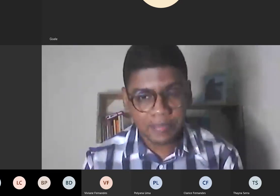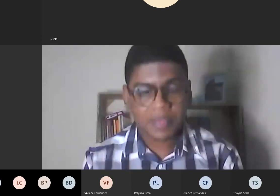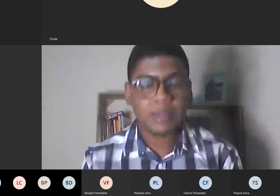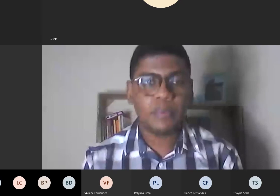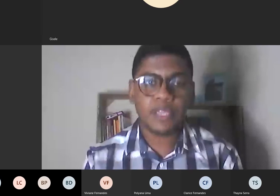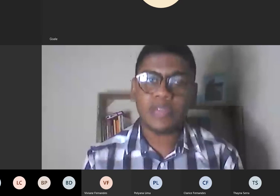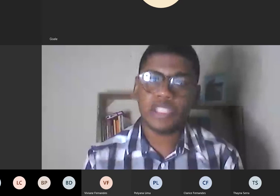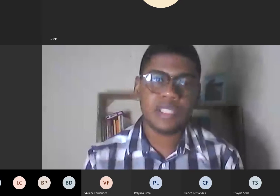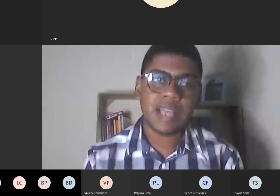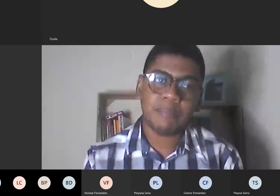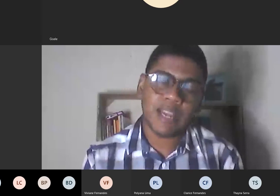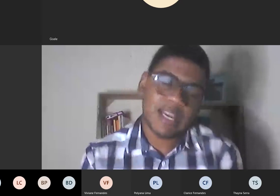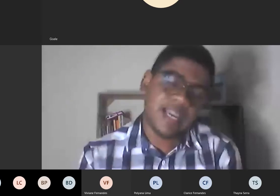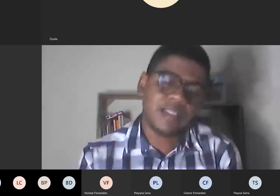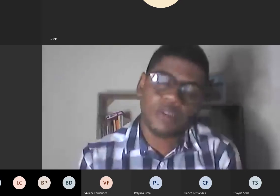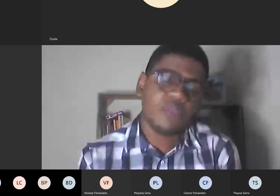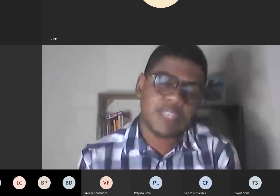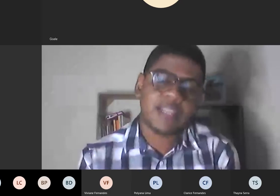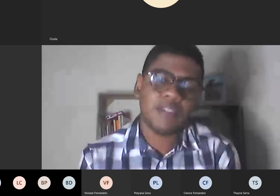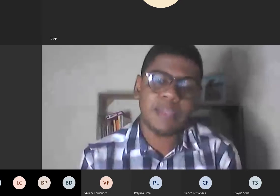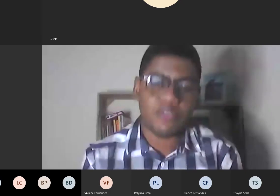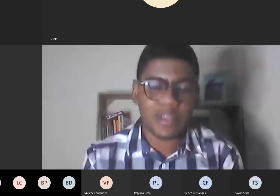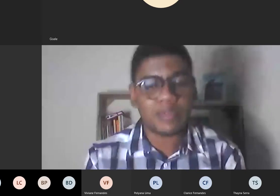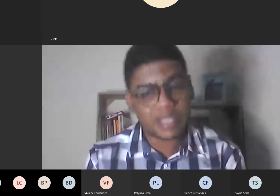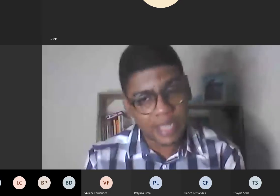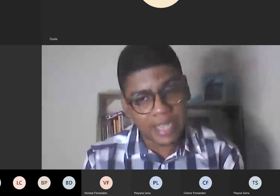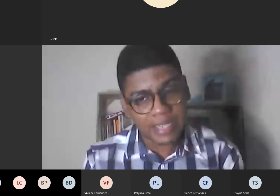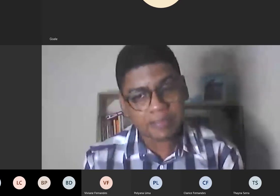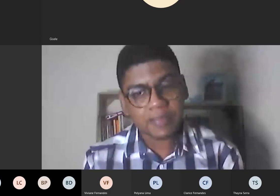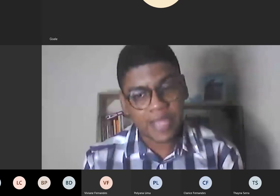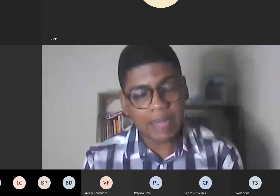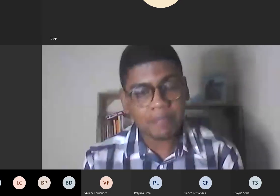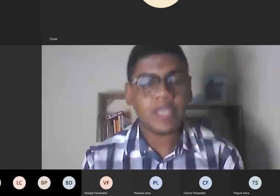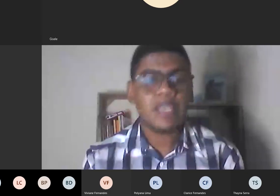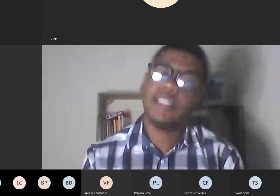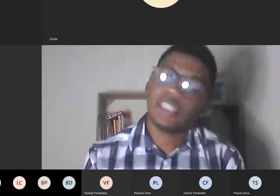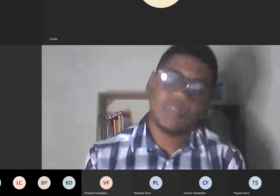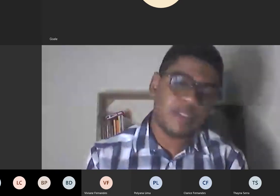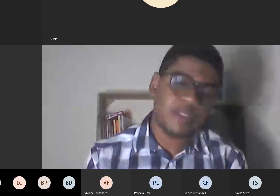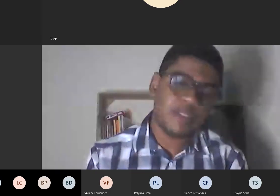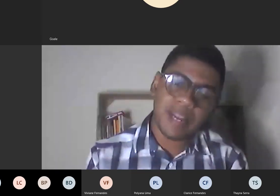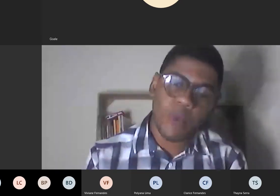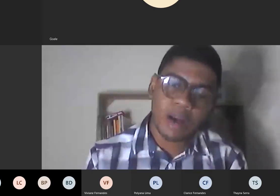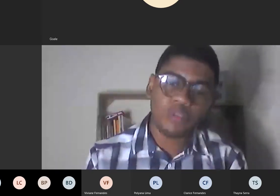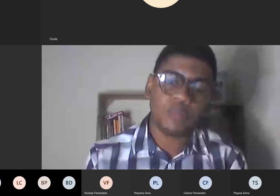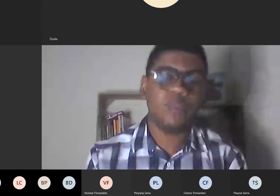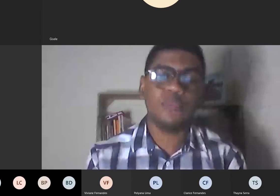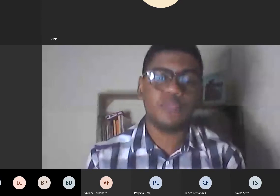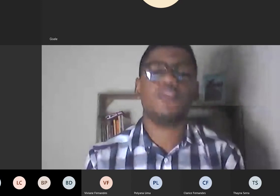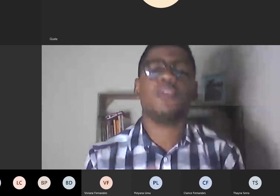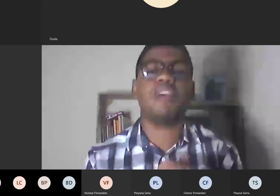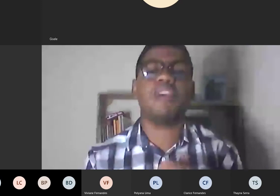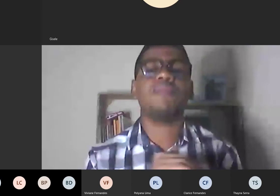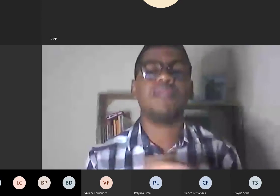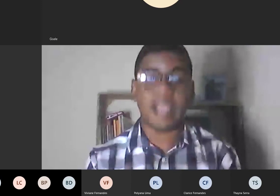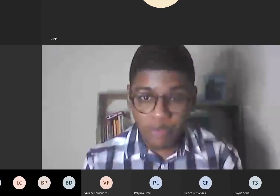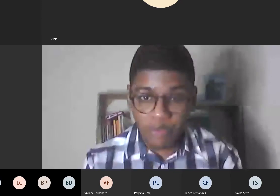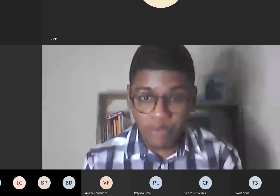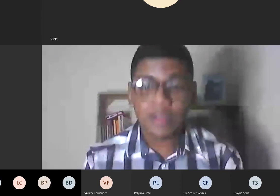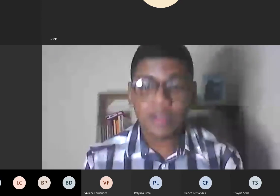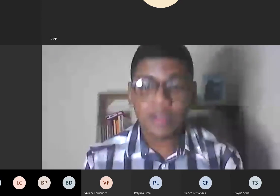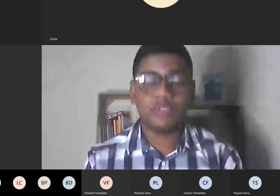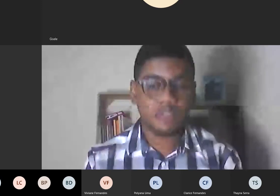legenda, porque a gente sabe, todos eles dominavam a língua de sinais, tá? E a gente também não vai trabalhar com áudio, porque os vídeos foram feitos